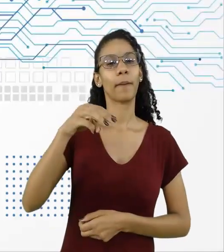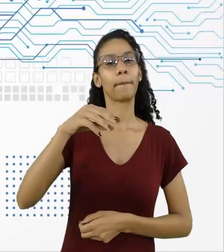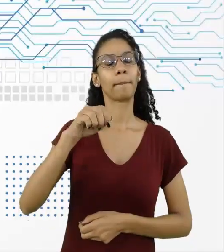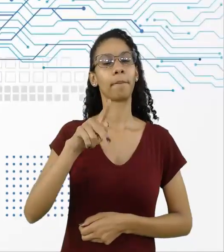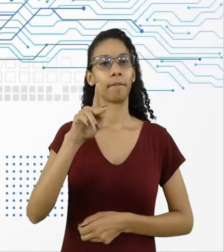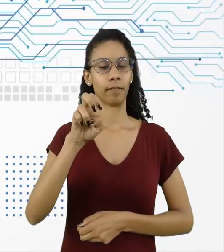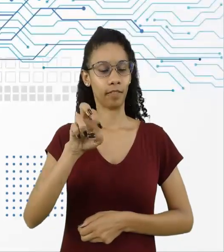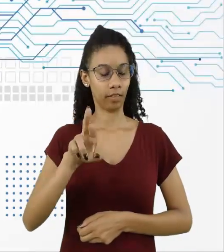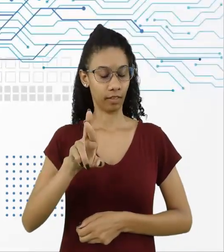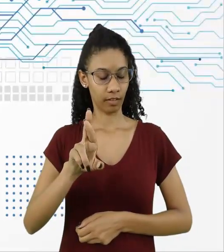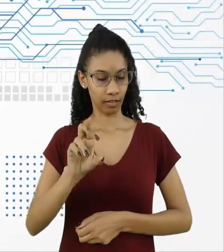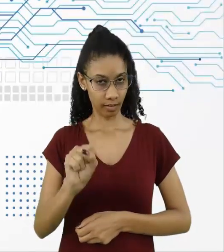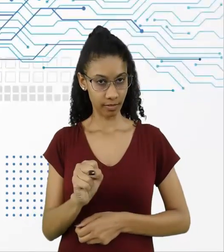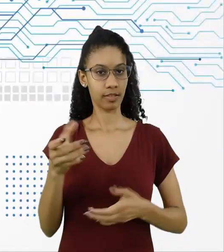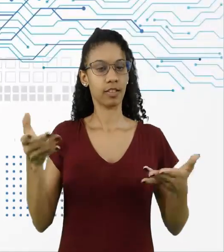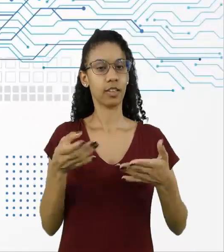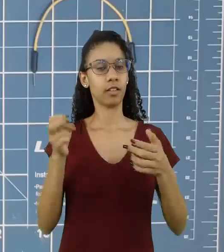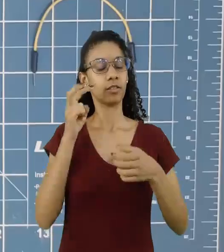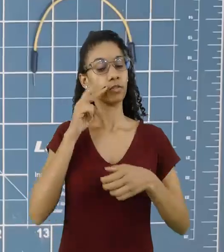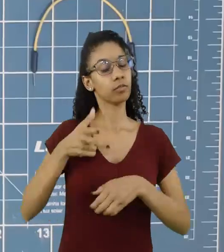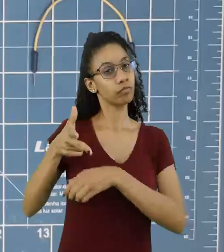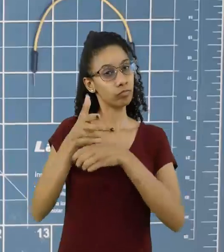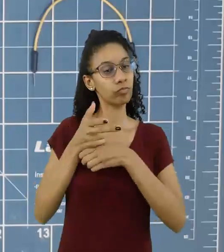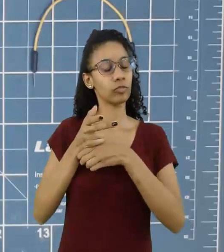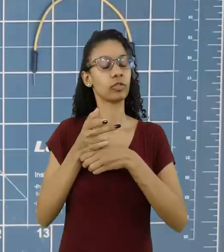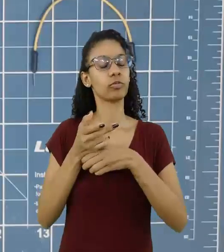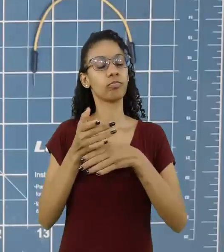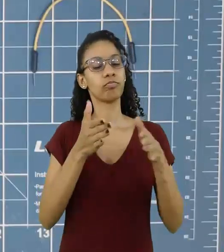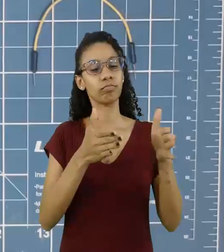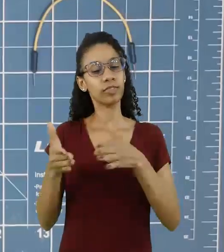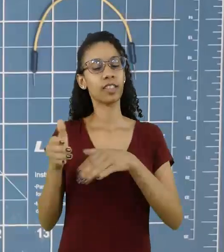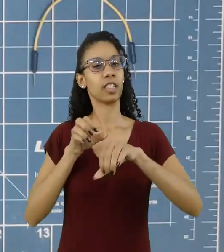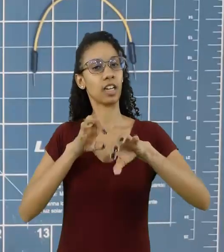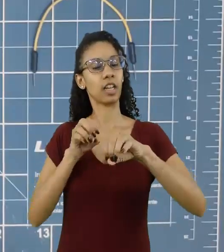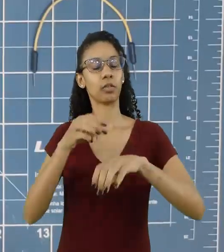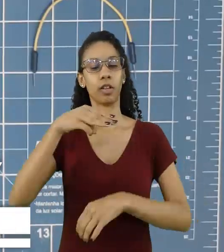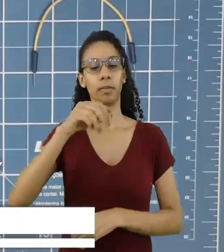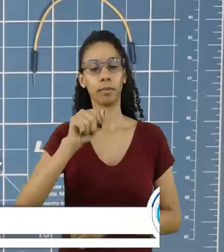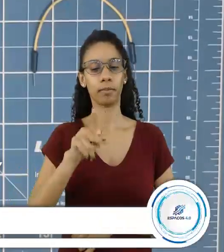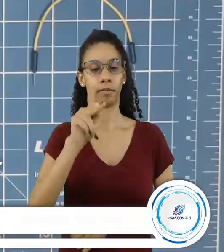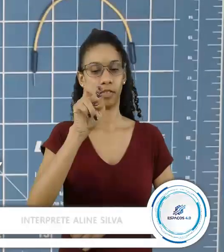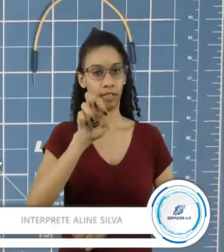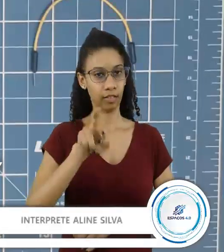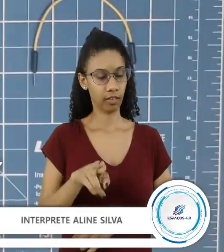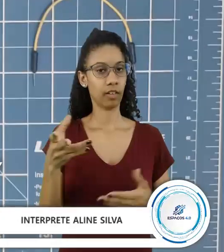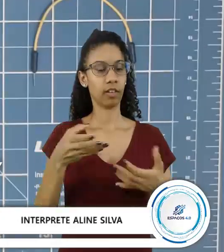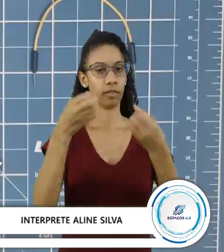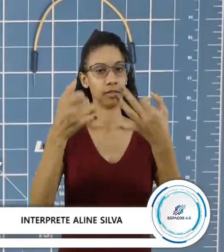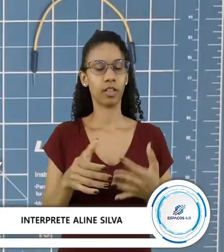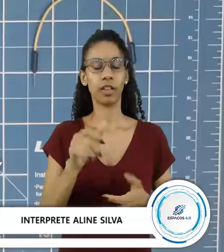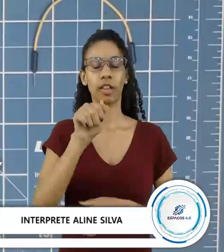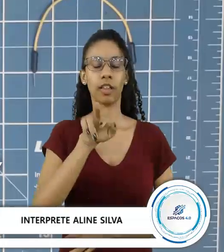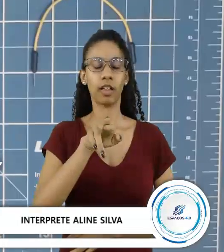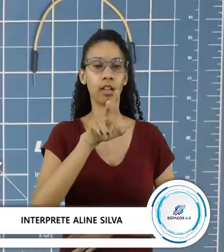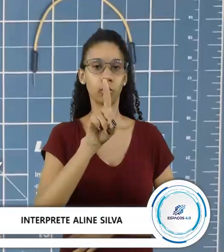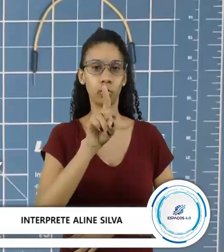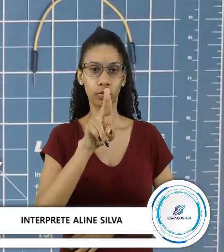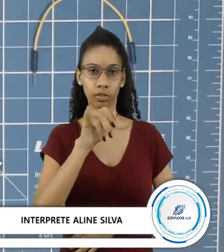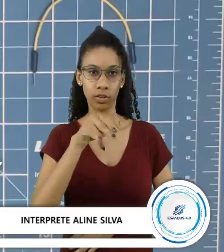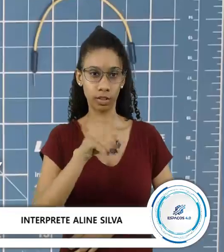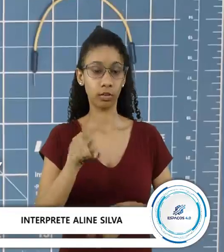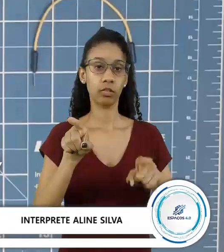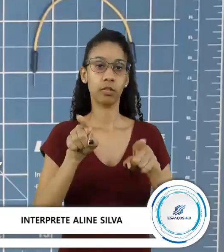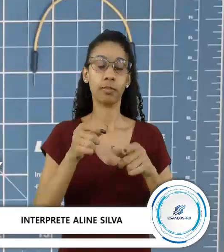Fala Makers, vamos para mais um vídeo da nossa série do curso EducaMaker. Nessa série nós estamos falando muito sobre Arduino,